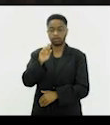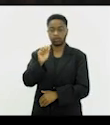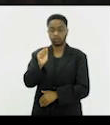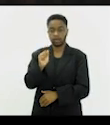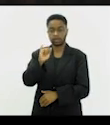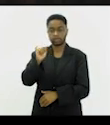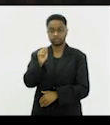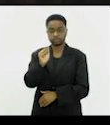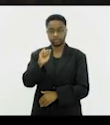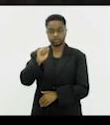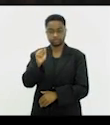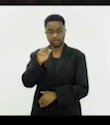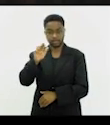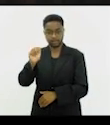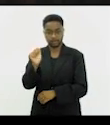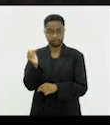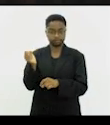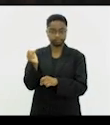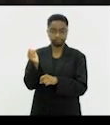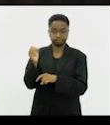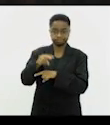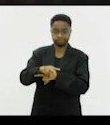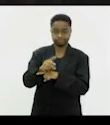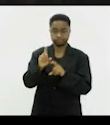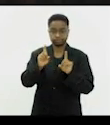povos indígenas, assumiu.